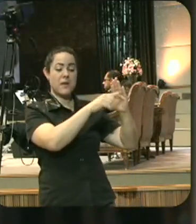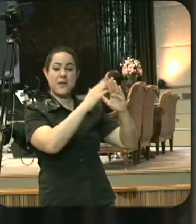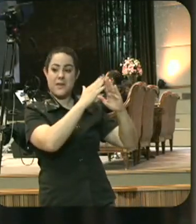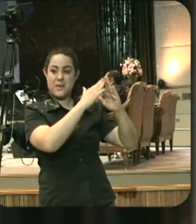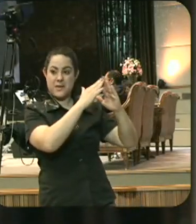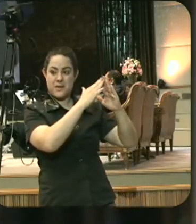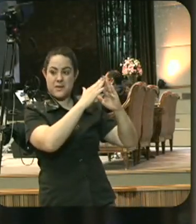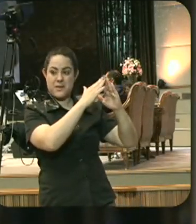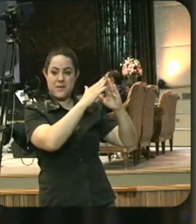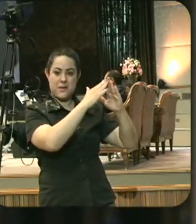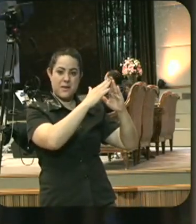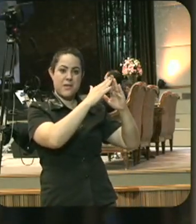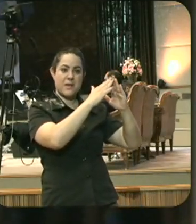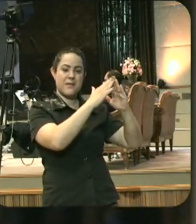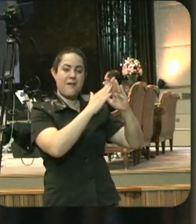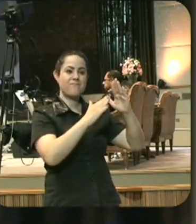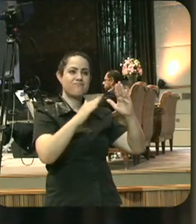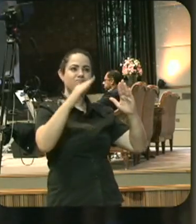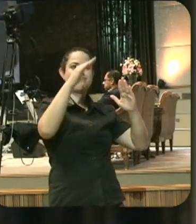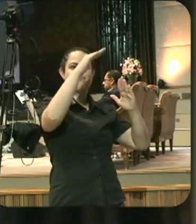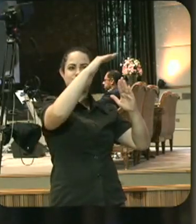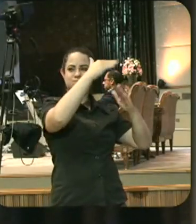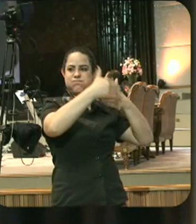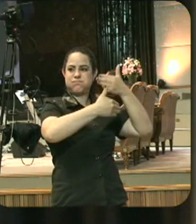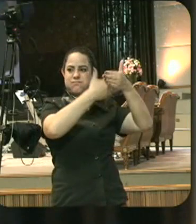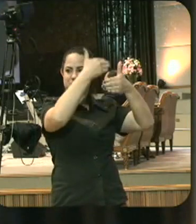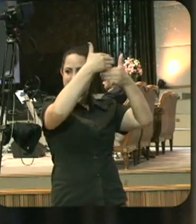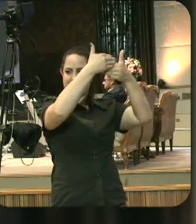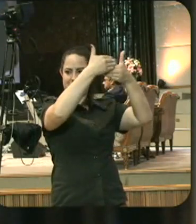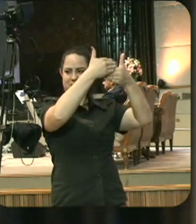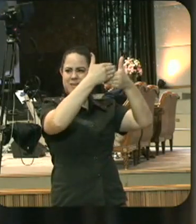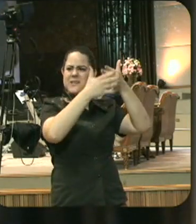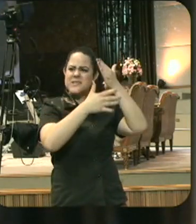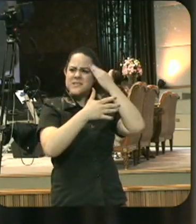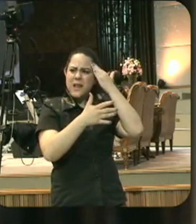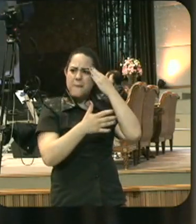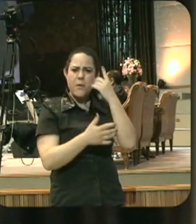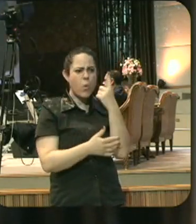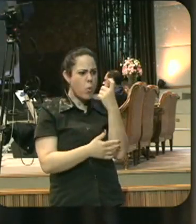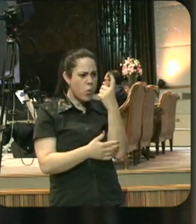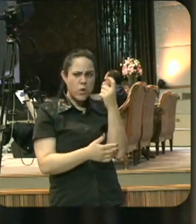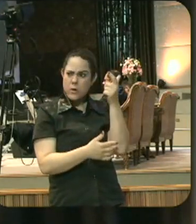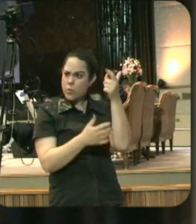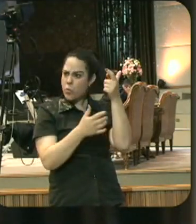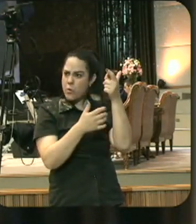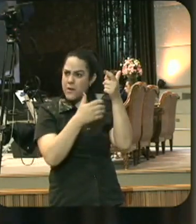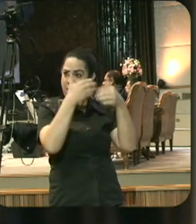em cima da muralha. E sabe qual foi a única parte da muralha que não caiu?